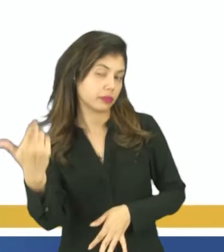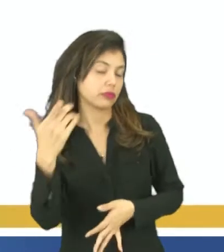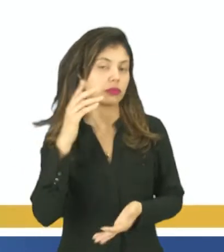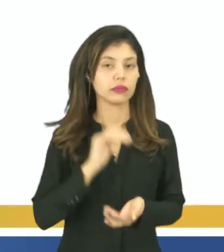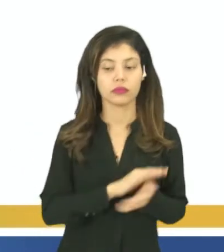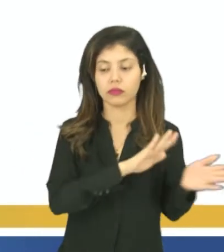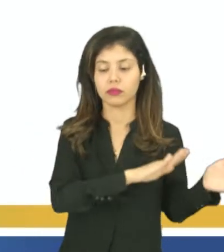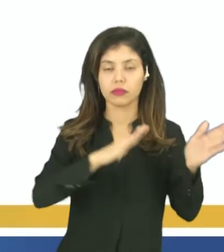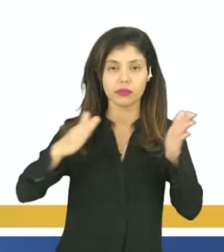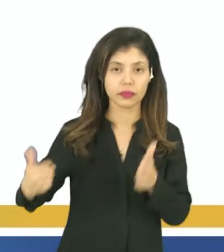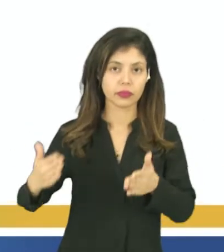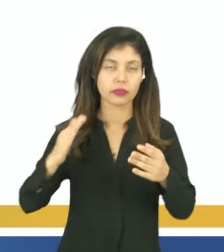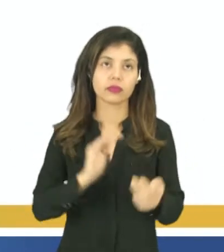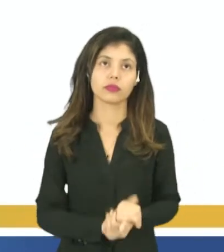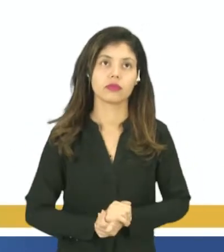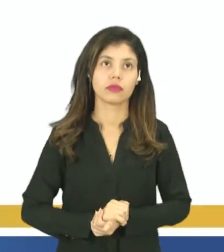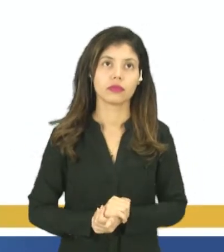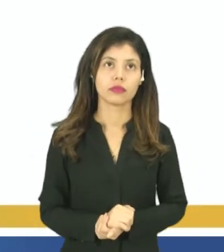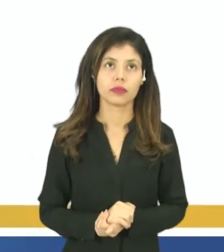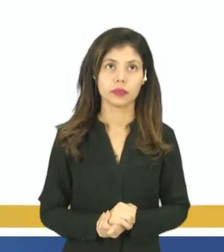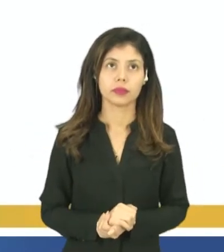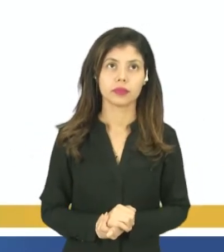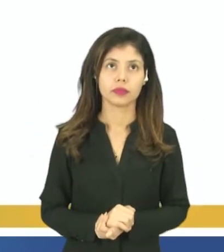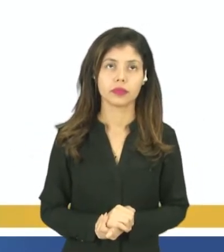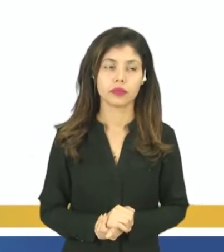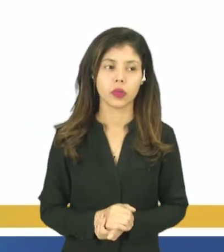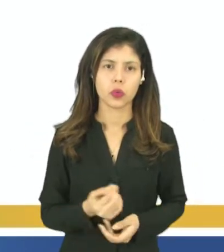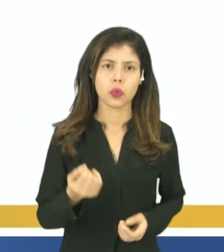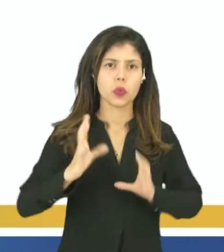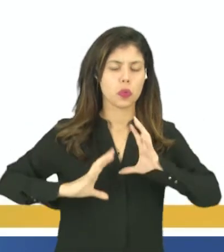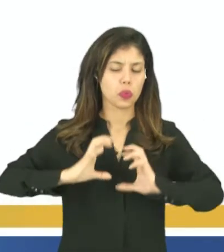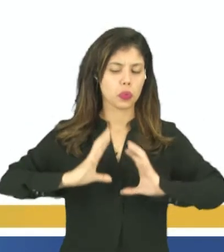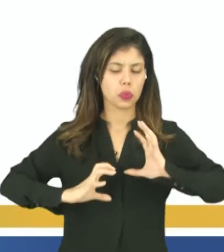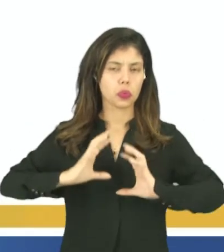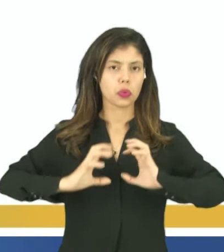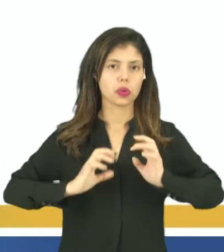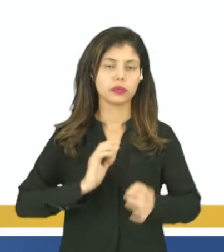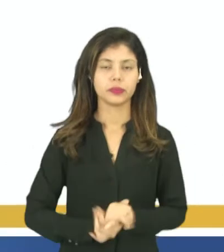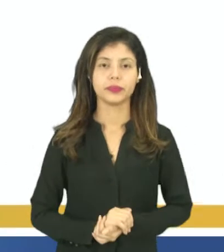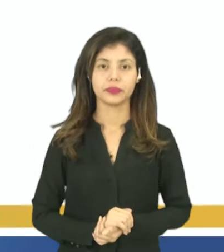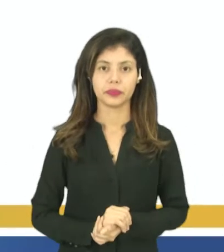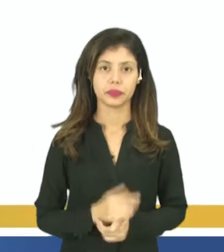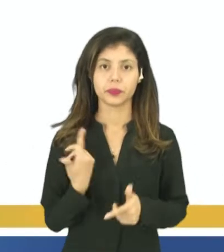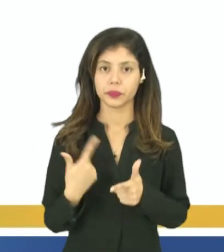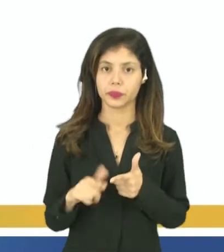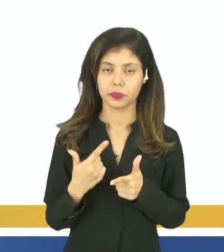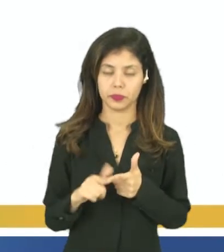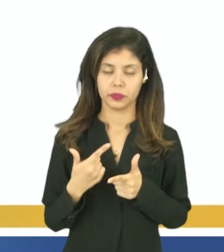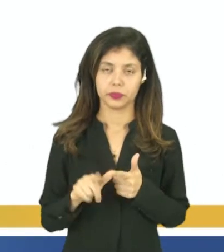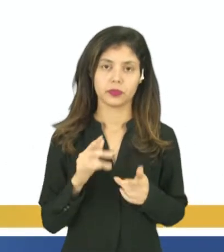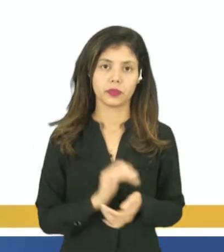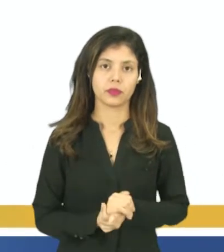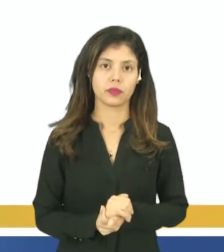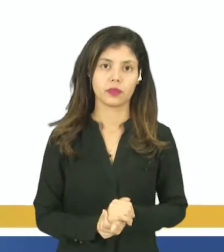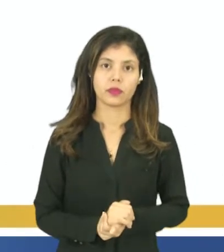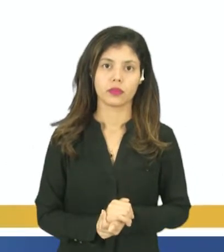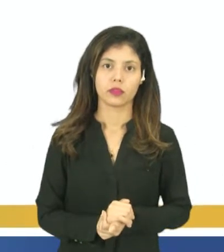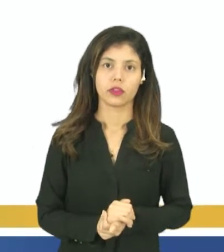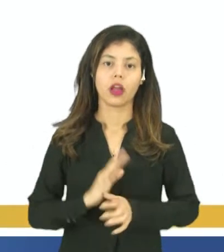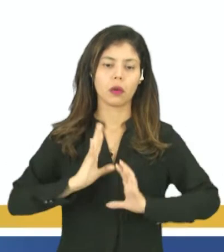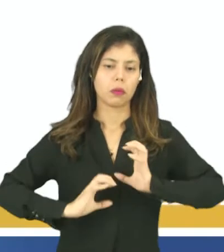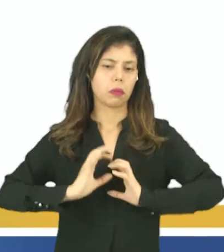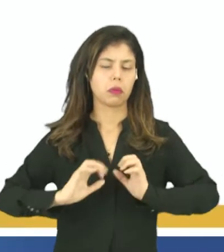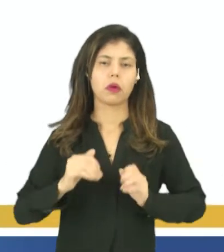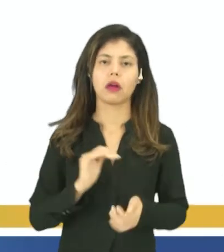que é não exatamente uma disputa ou problemas, tensões ou conflitos